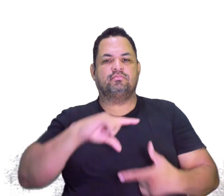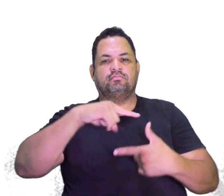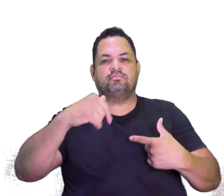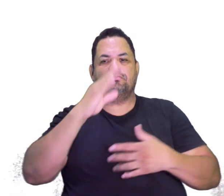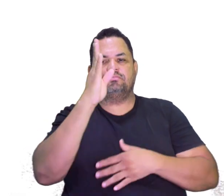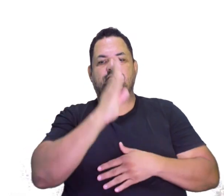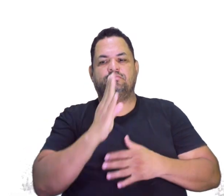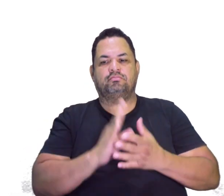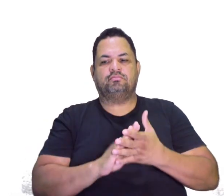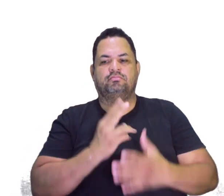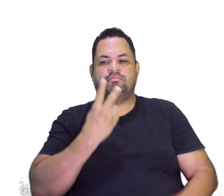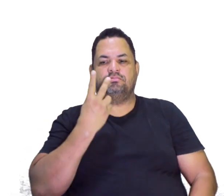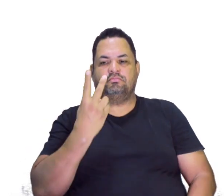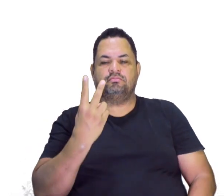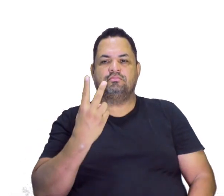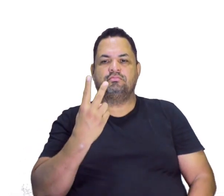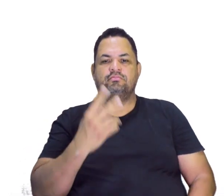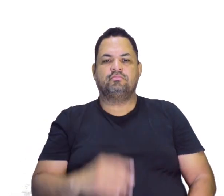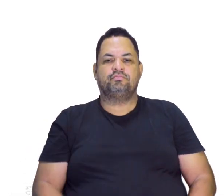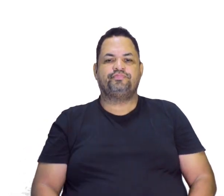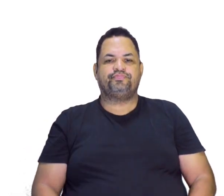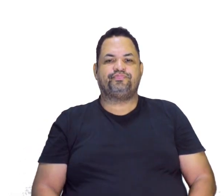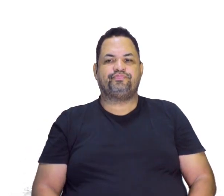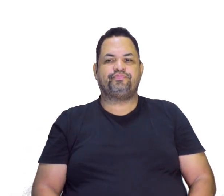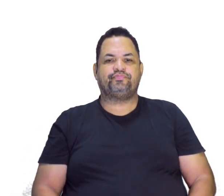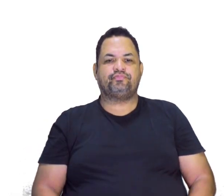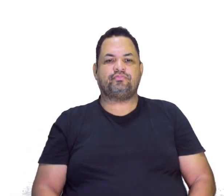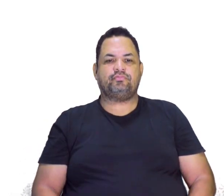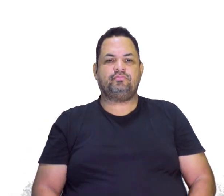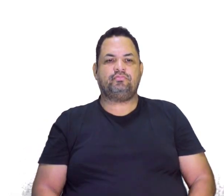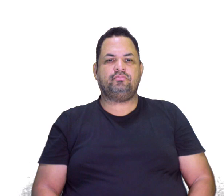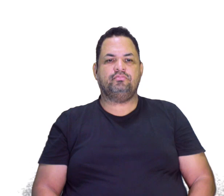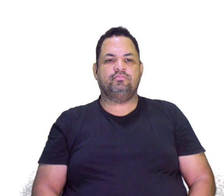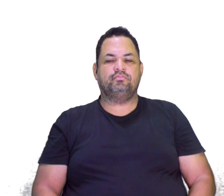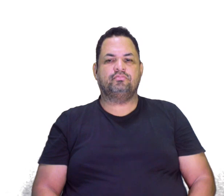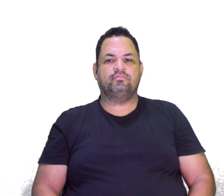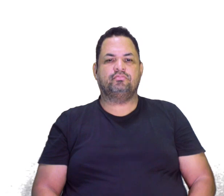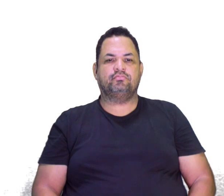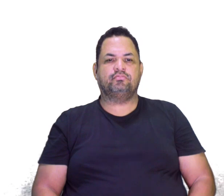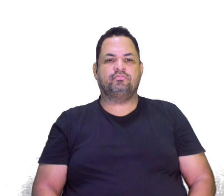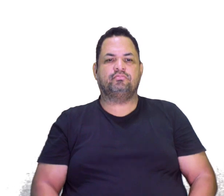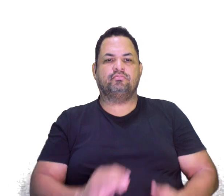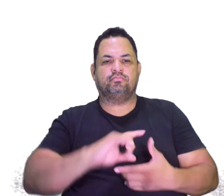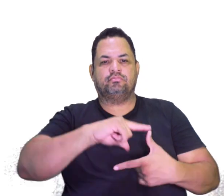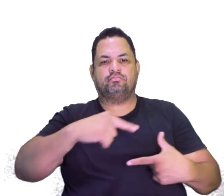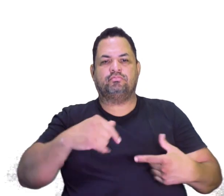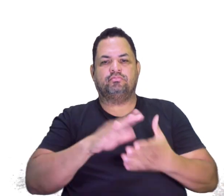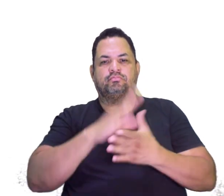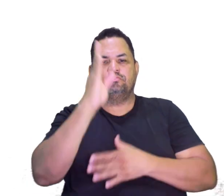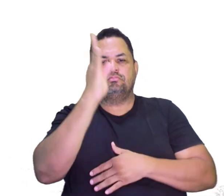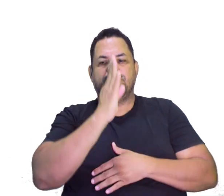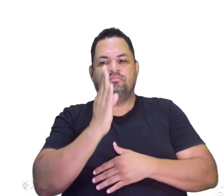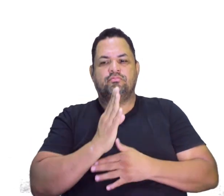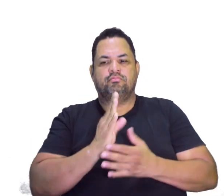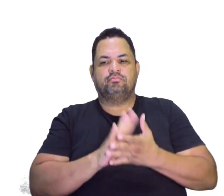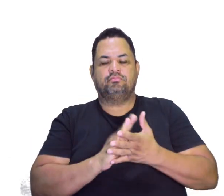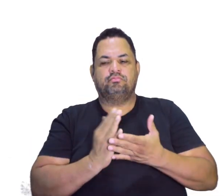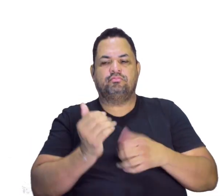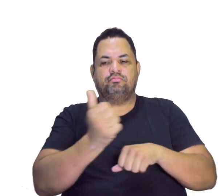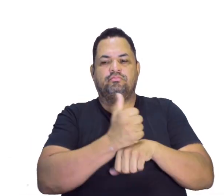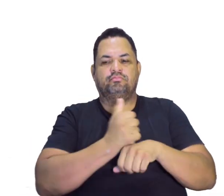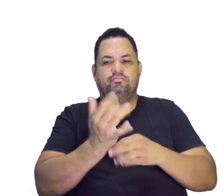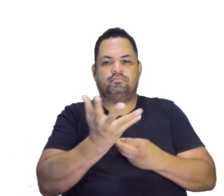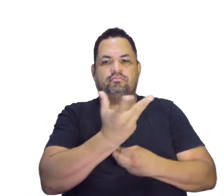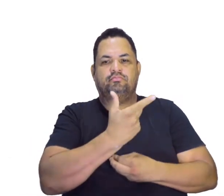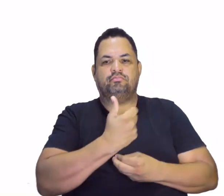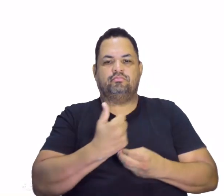Modernismo Brasileiro, parte 2. Então, vamos ver aqui que no modernismo brasileiro e